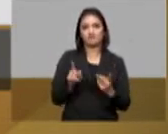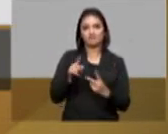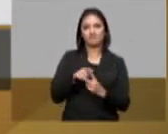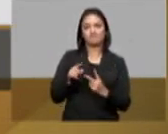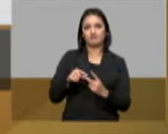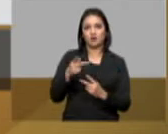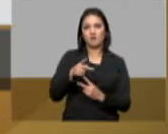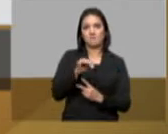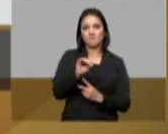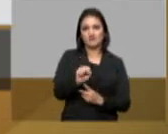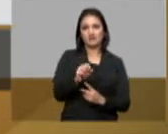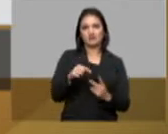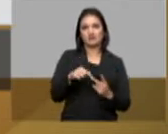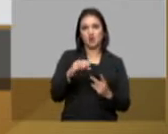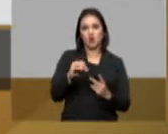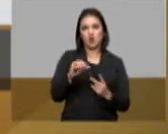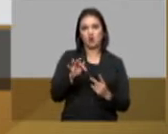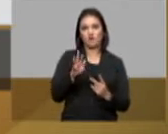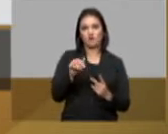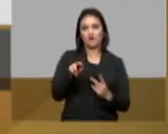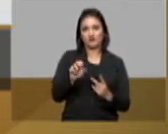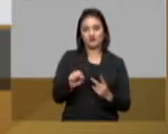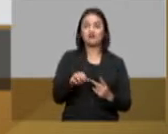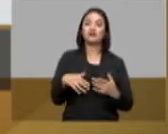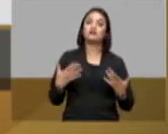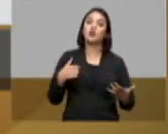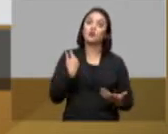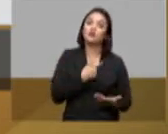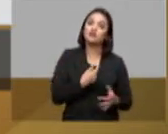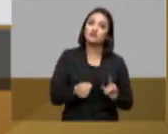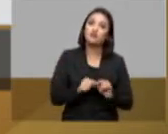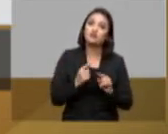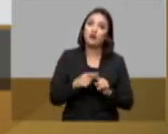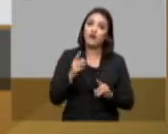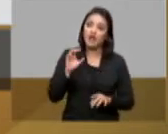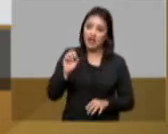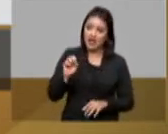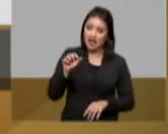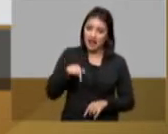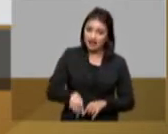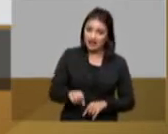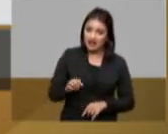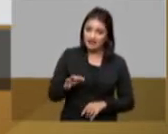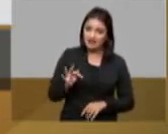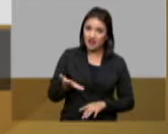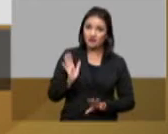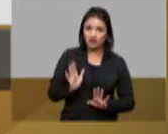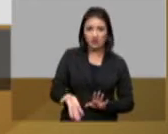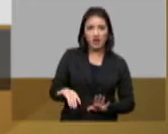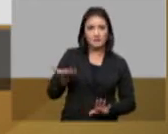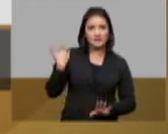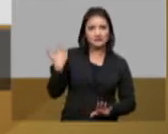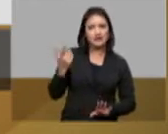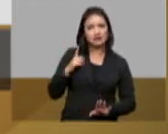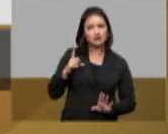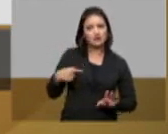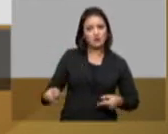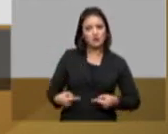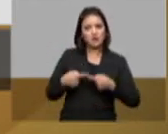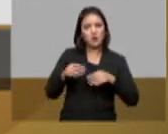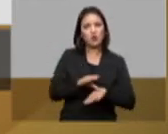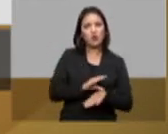mencionar. E assim o fazemos porque, inclusive, o próprio Supremo Tribunal Federal, ele já examinou a constitucionalidade